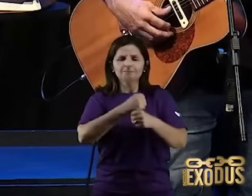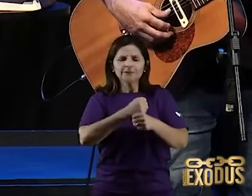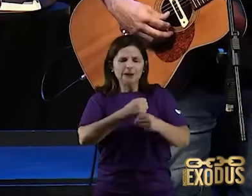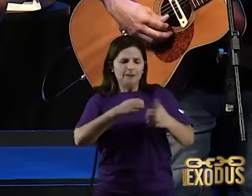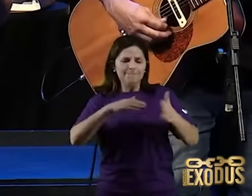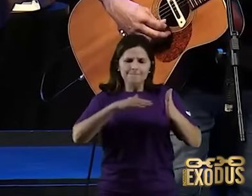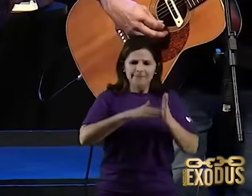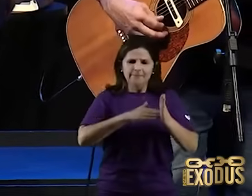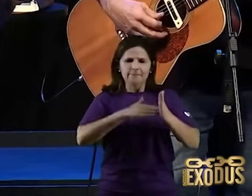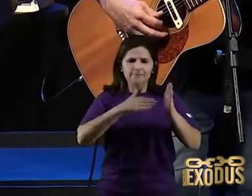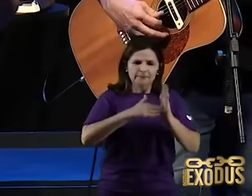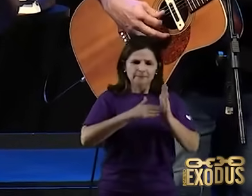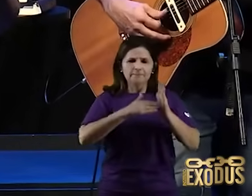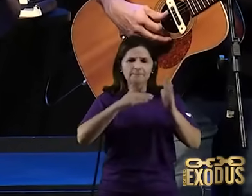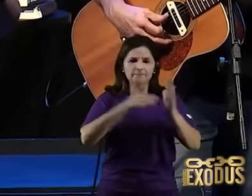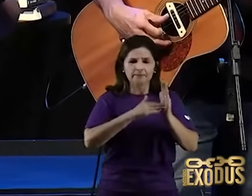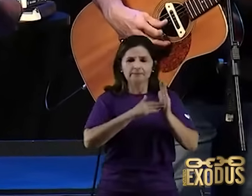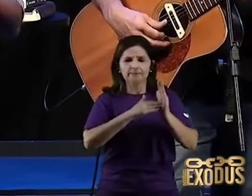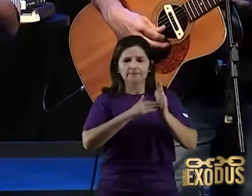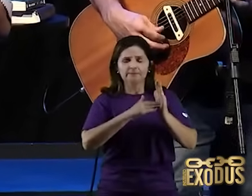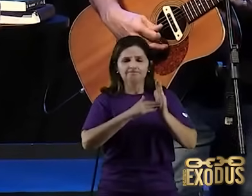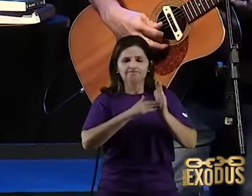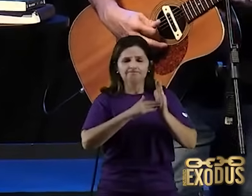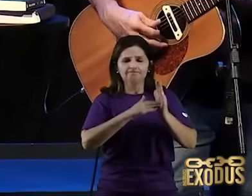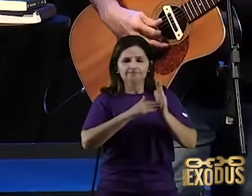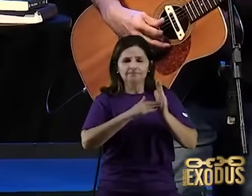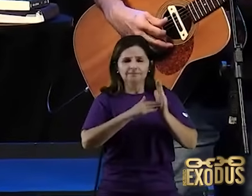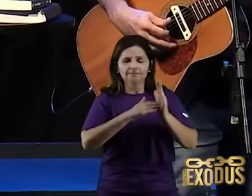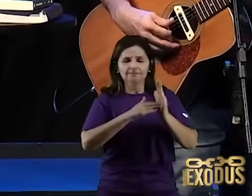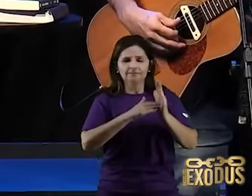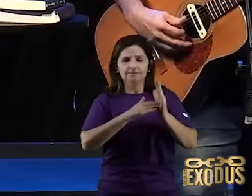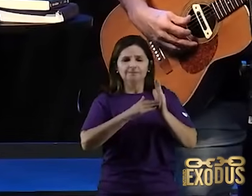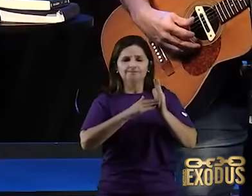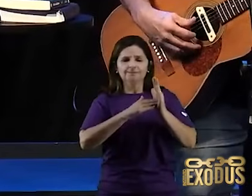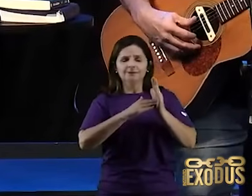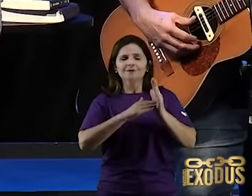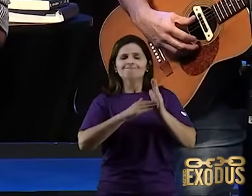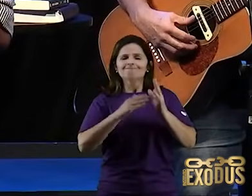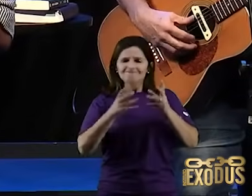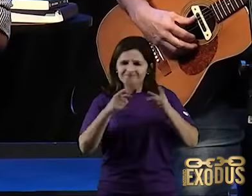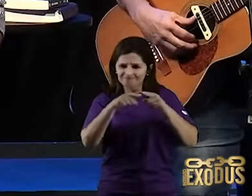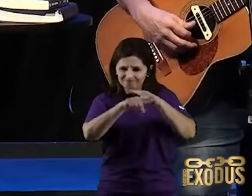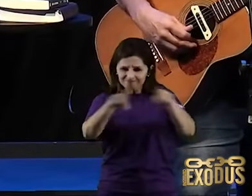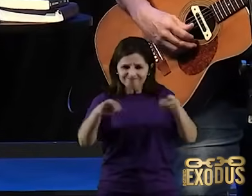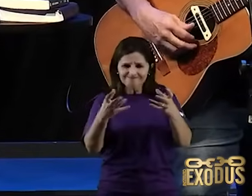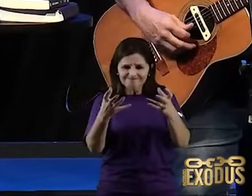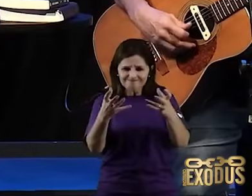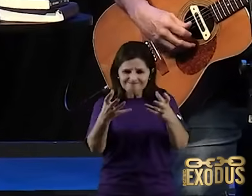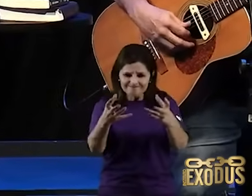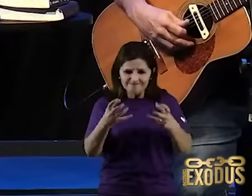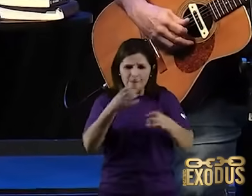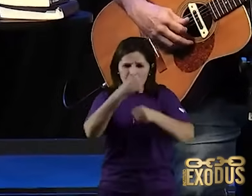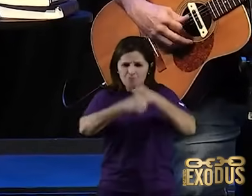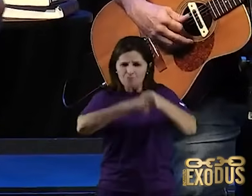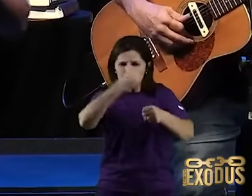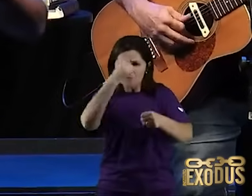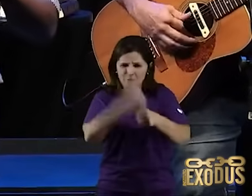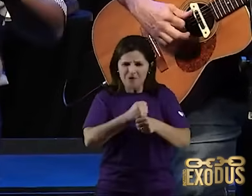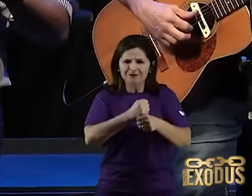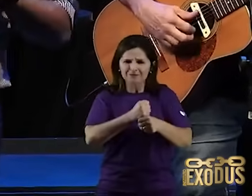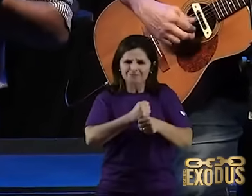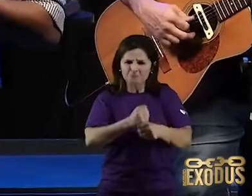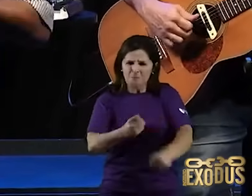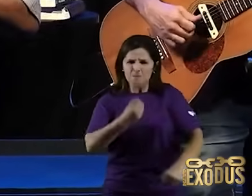é um an de rompimento Você quer isso Você quer um ano de 2024 para valer assim você quer